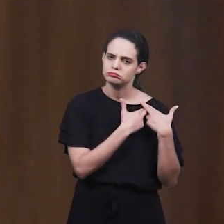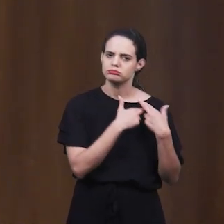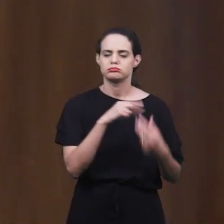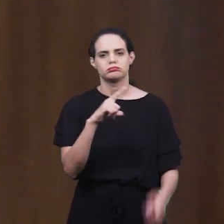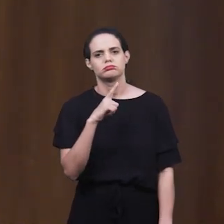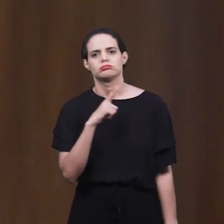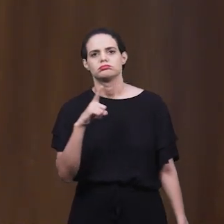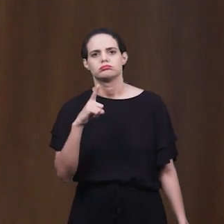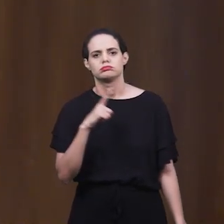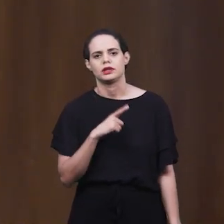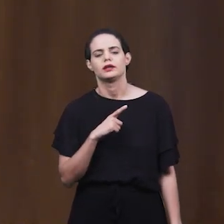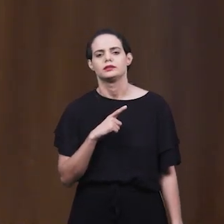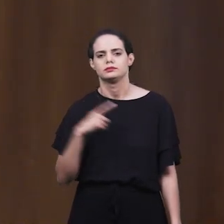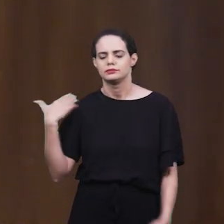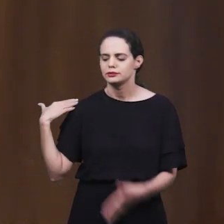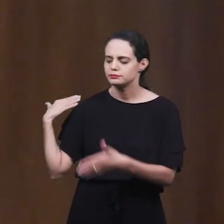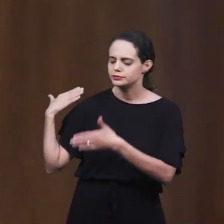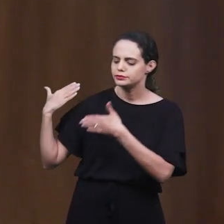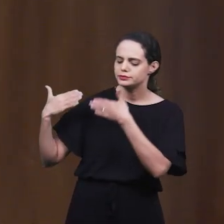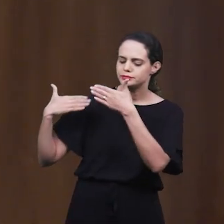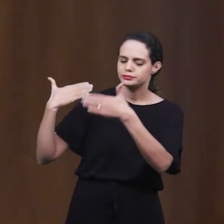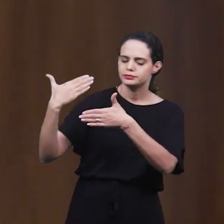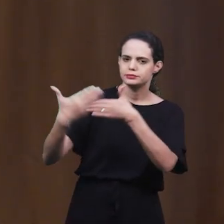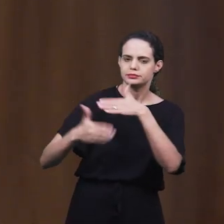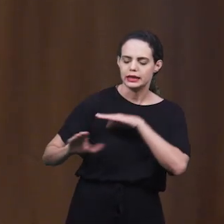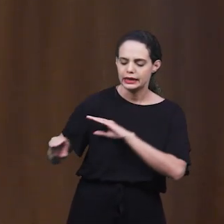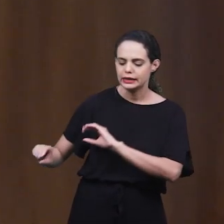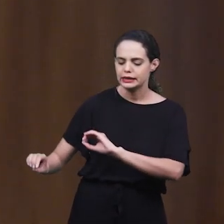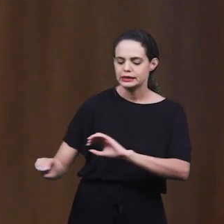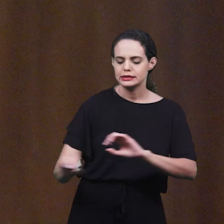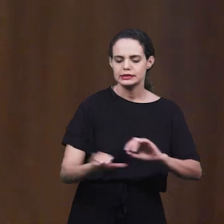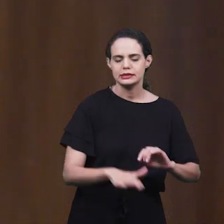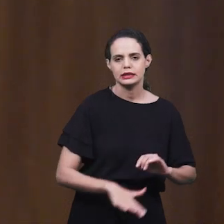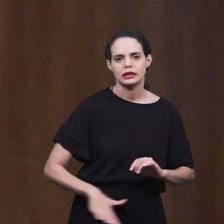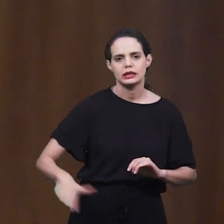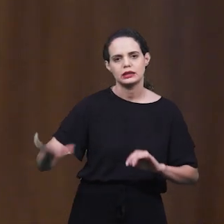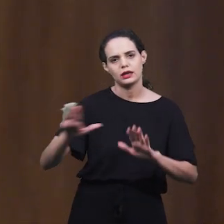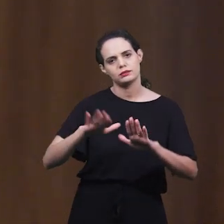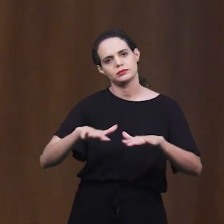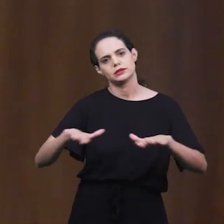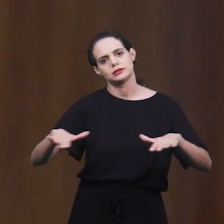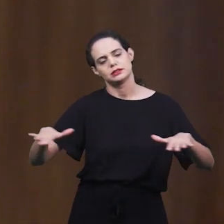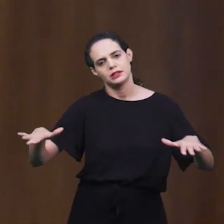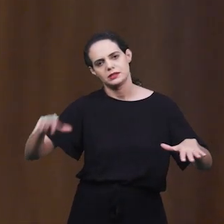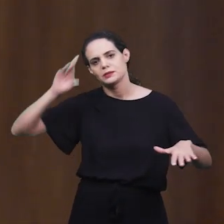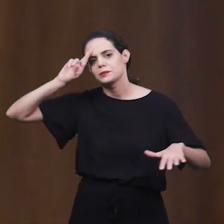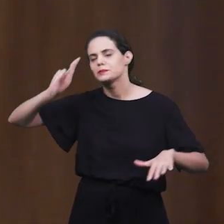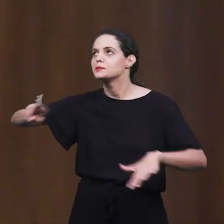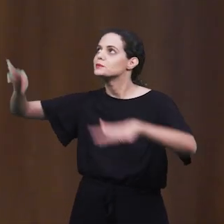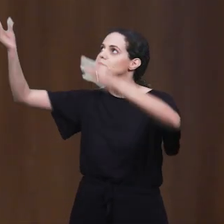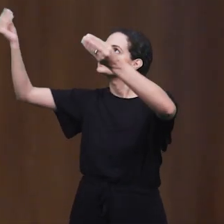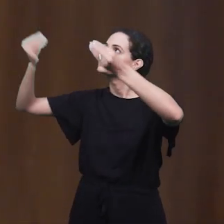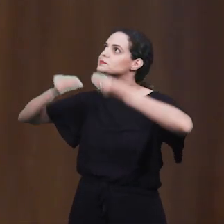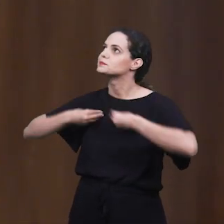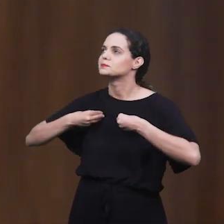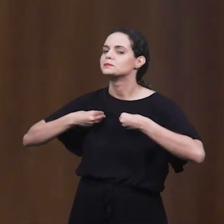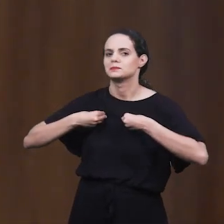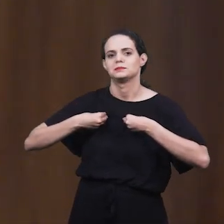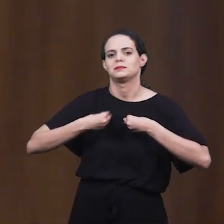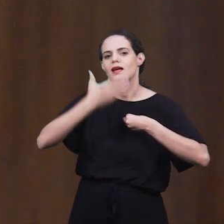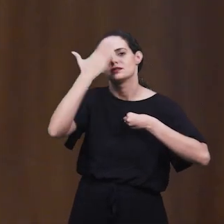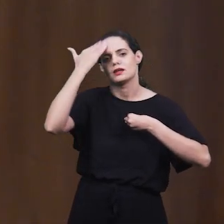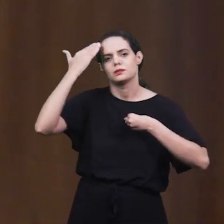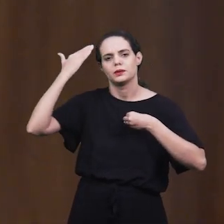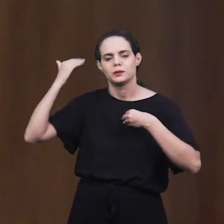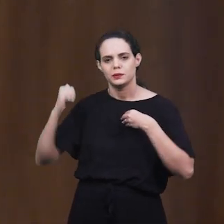iremos transmitir a herança para os nossos pequenos e que o Senhor sempre nos dê a sabedoria para ensinar